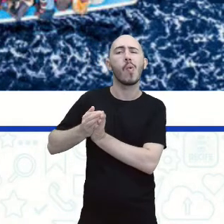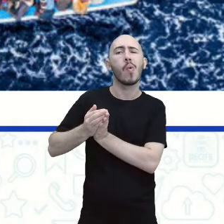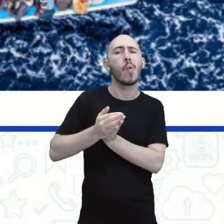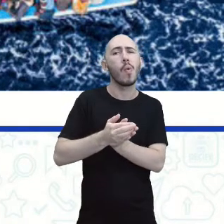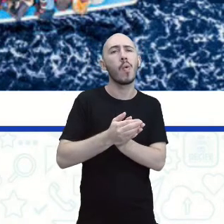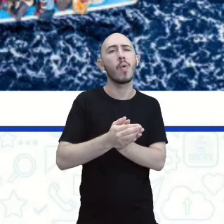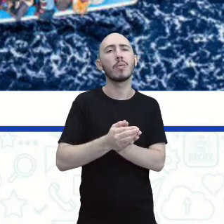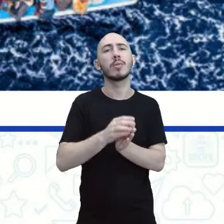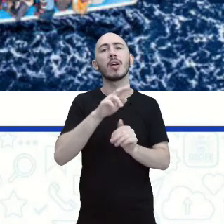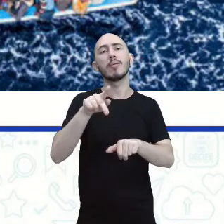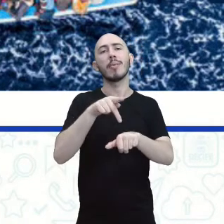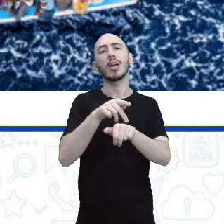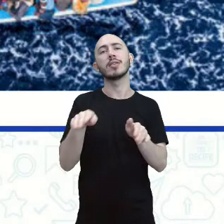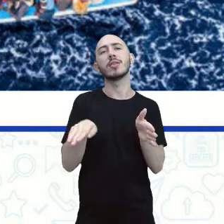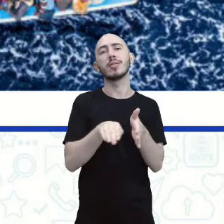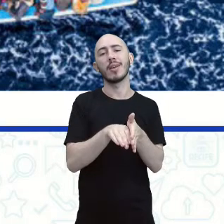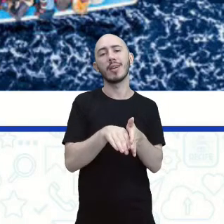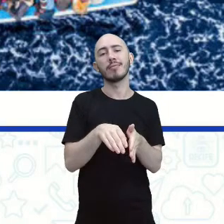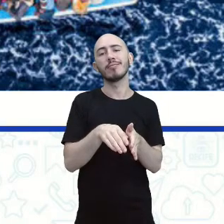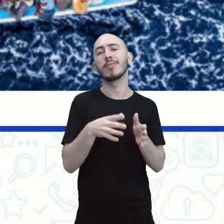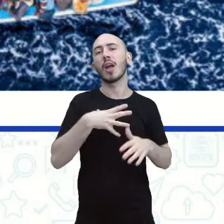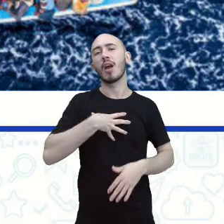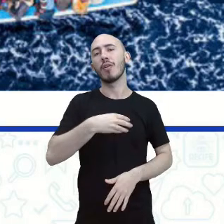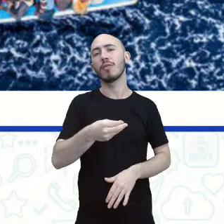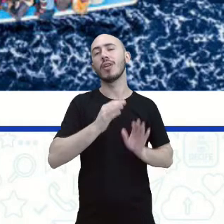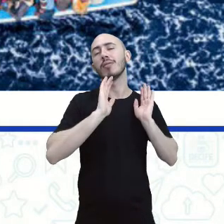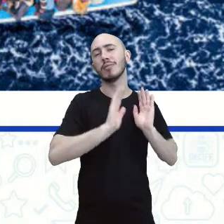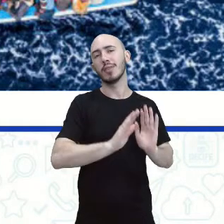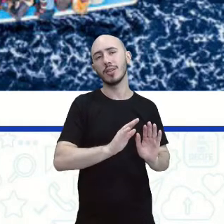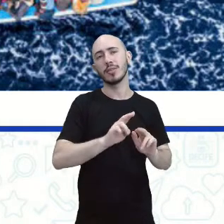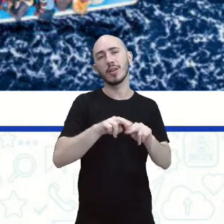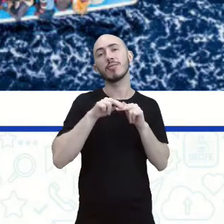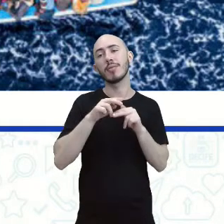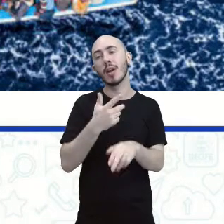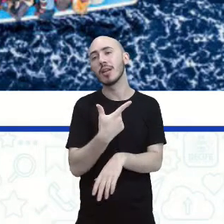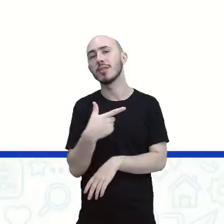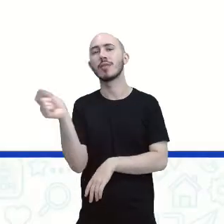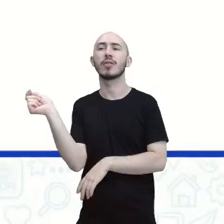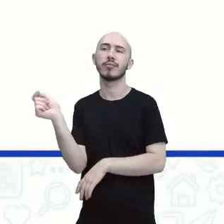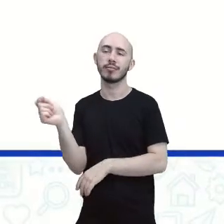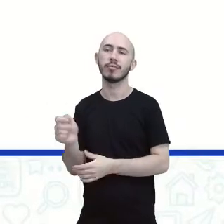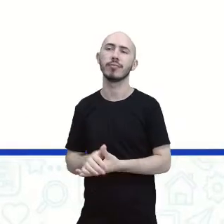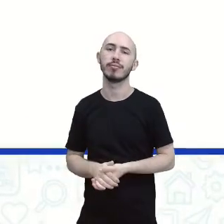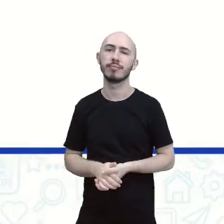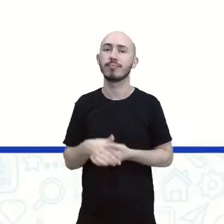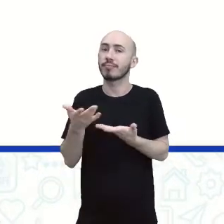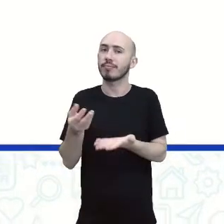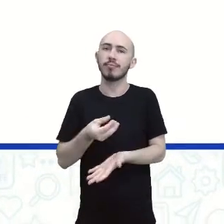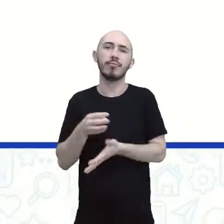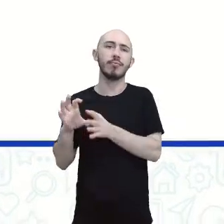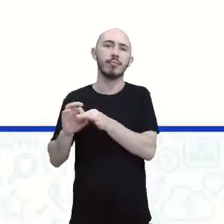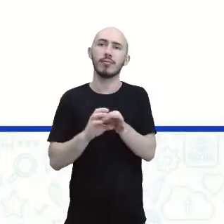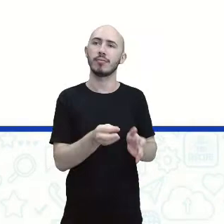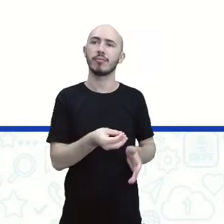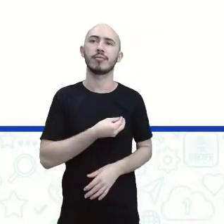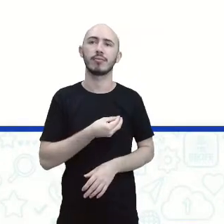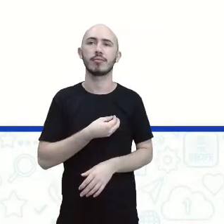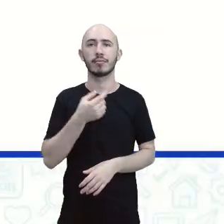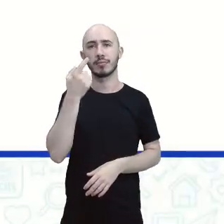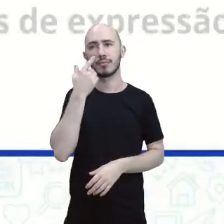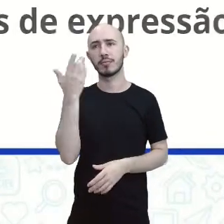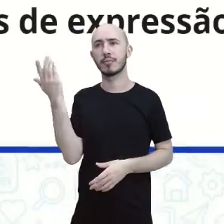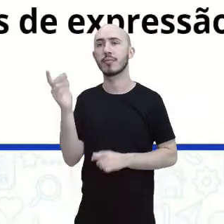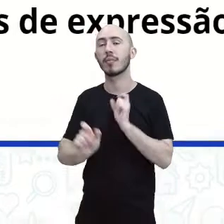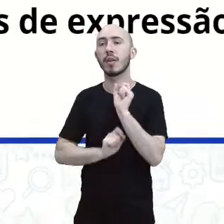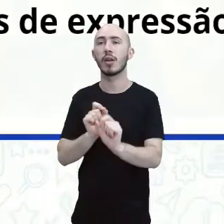um futuro e ele vai arriscar outra coisa. É doloroso, mas essa é a realidade dos migrantes lá. Europa, variedade